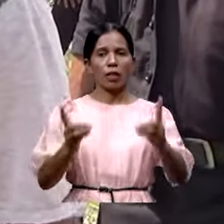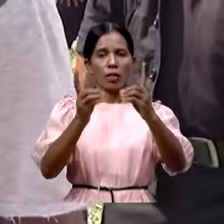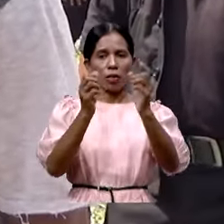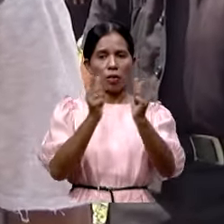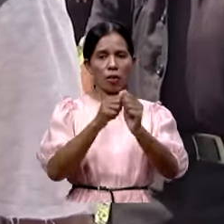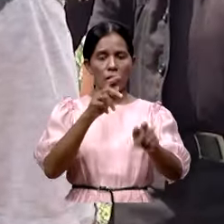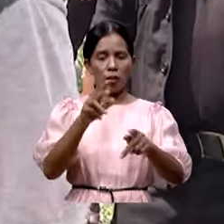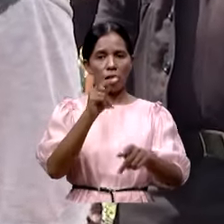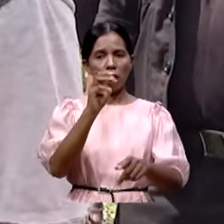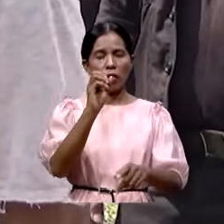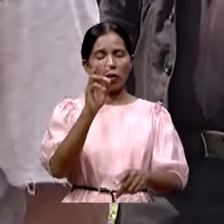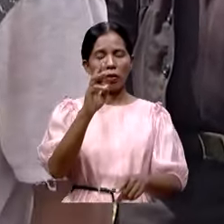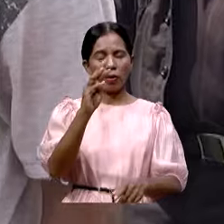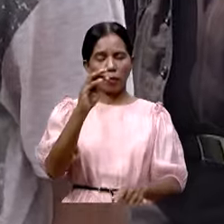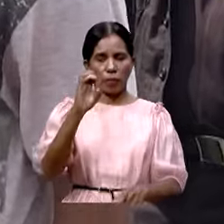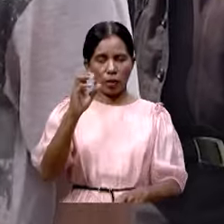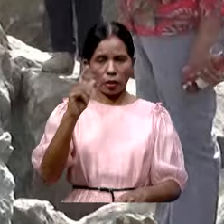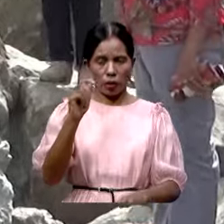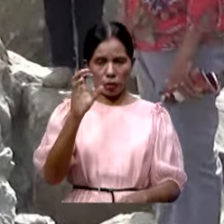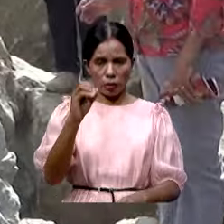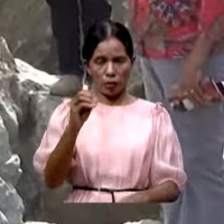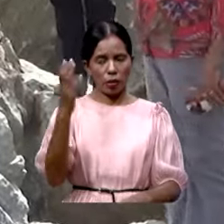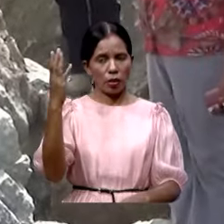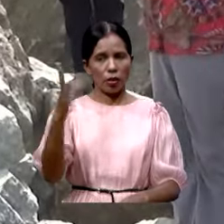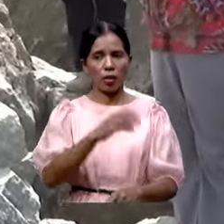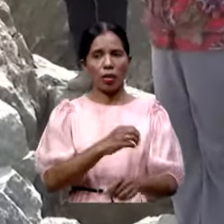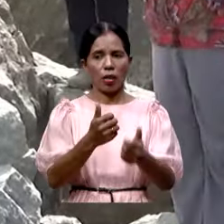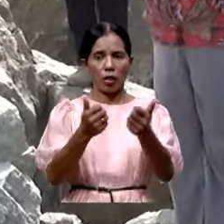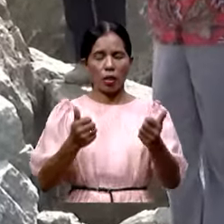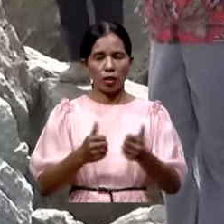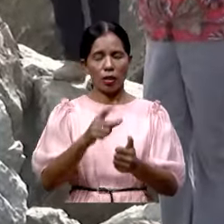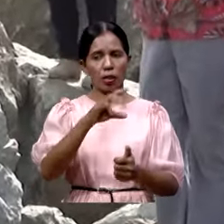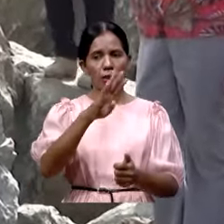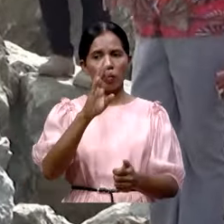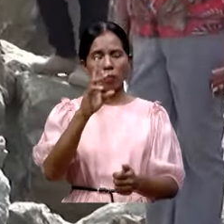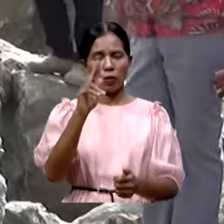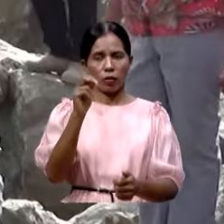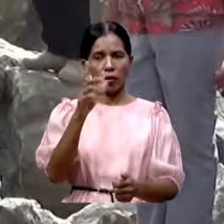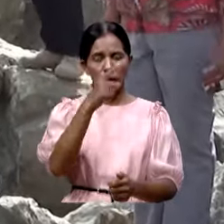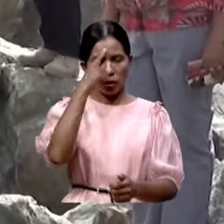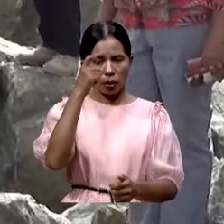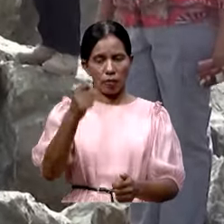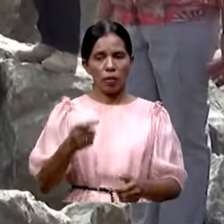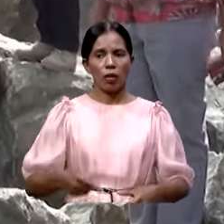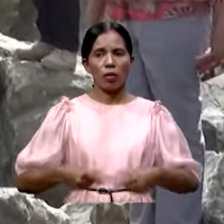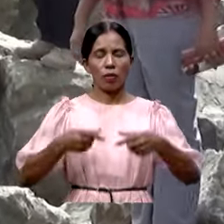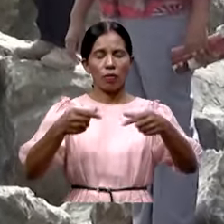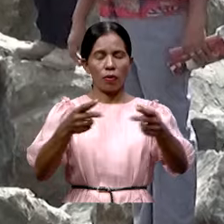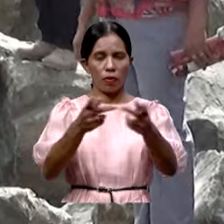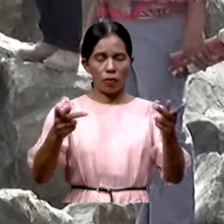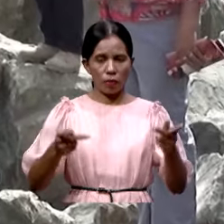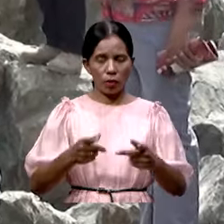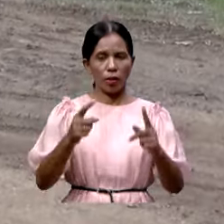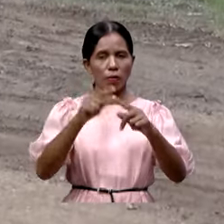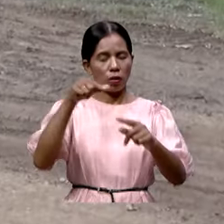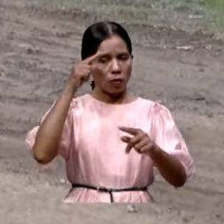Rainain Norberto Mascarinhas Vítor e a Caxnáfar aldeia Lisbuta, tama Norberto Hakarak oferece rai gratuita ba governo